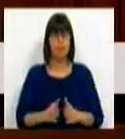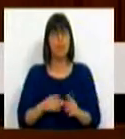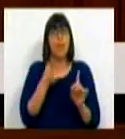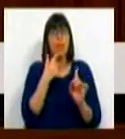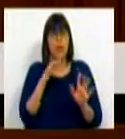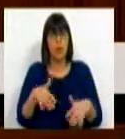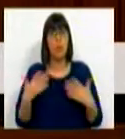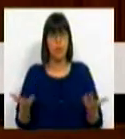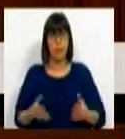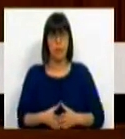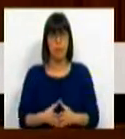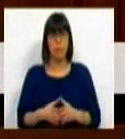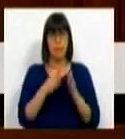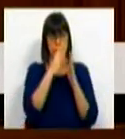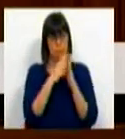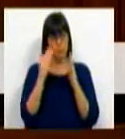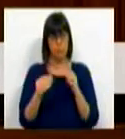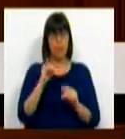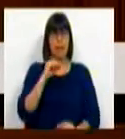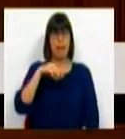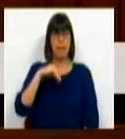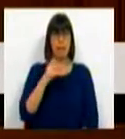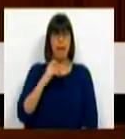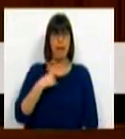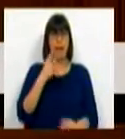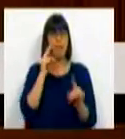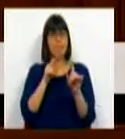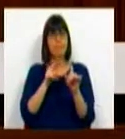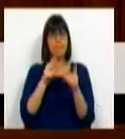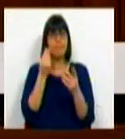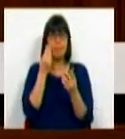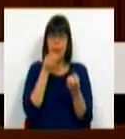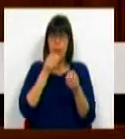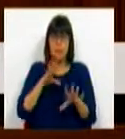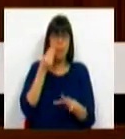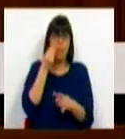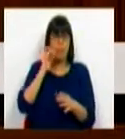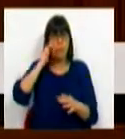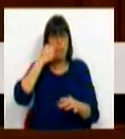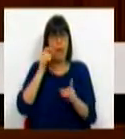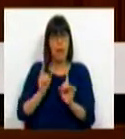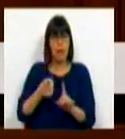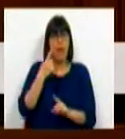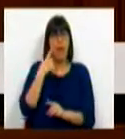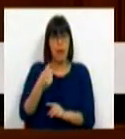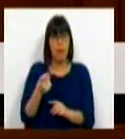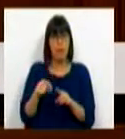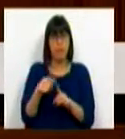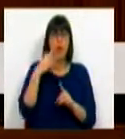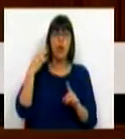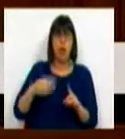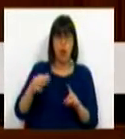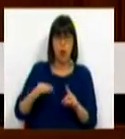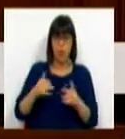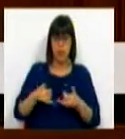Isto quer dizer que os modelos de imparidade têm uma perspectiva de perda incorrida, portanto, que se verifica